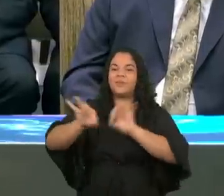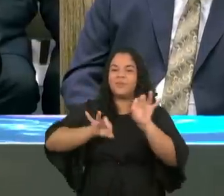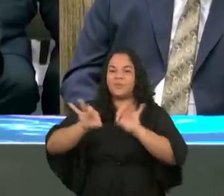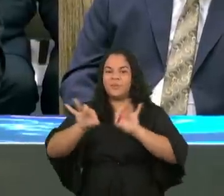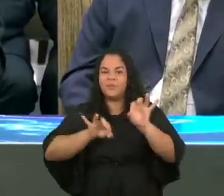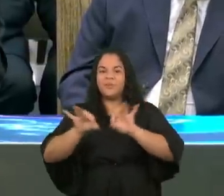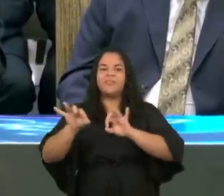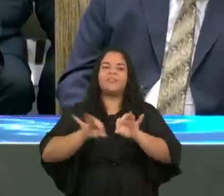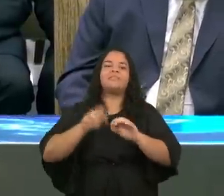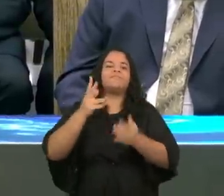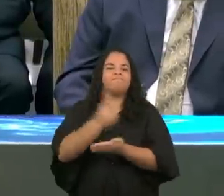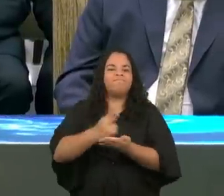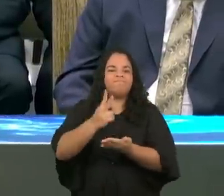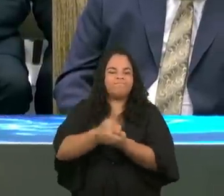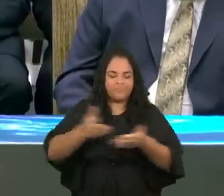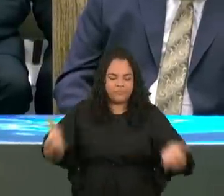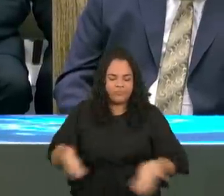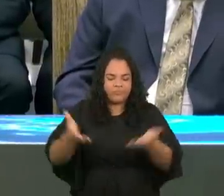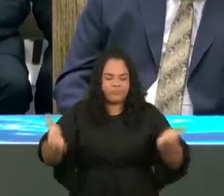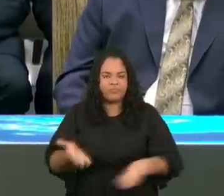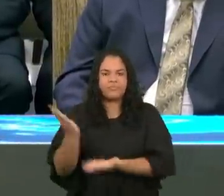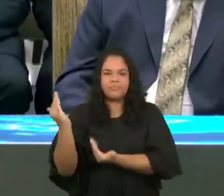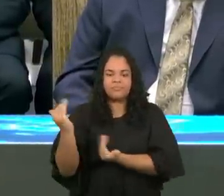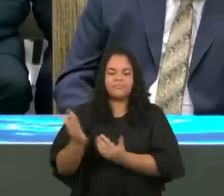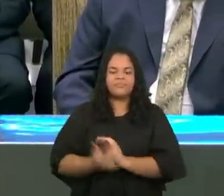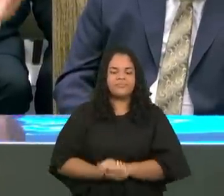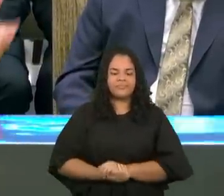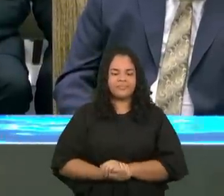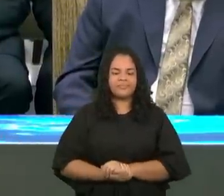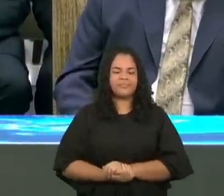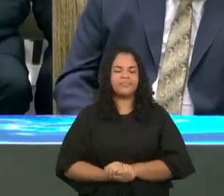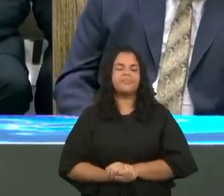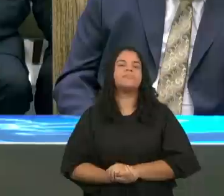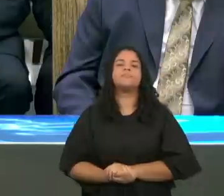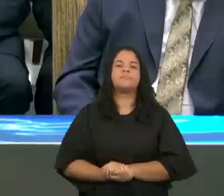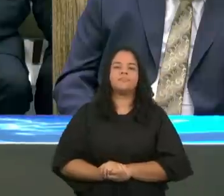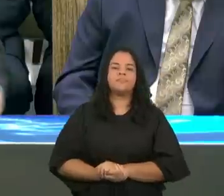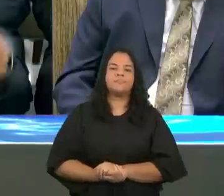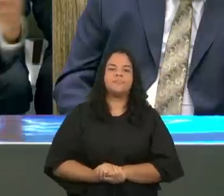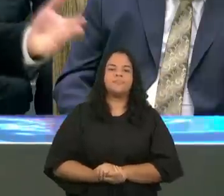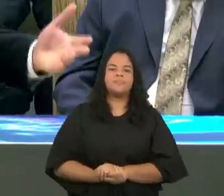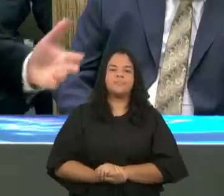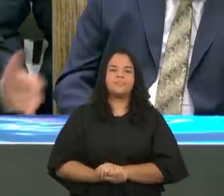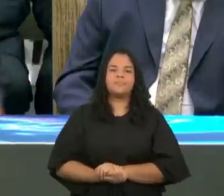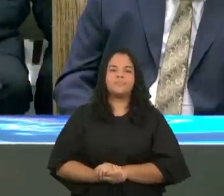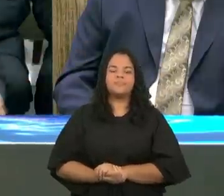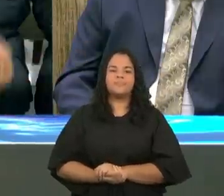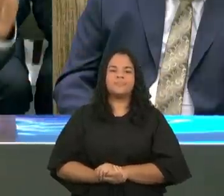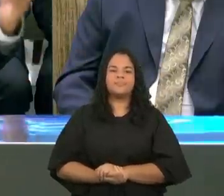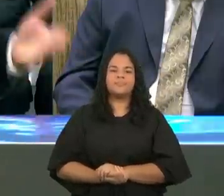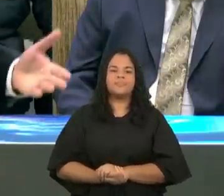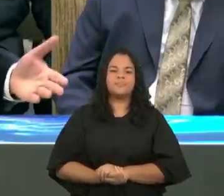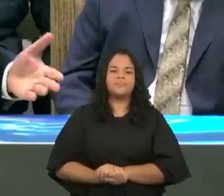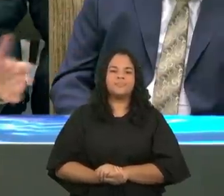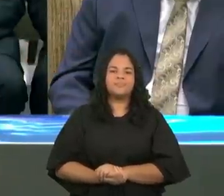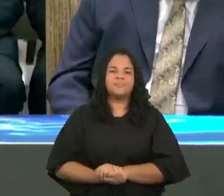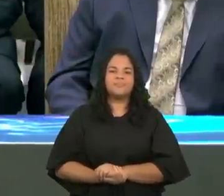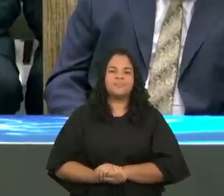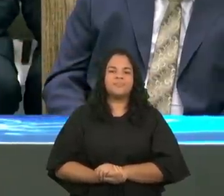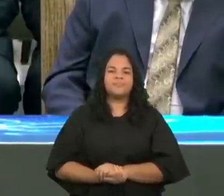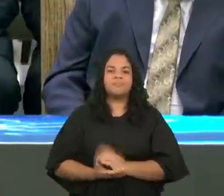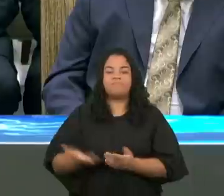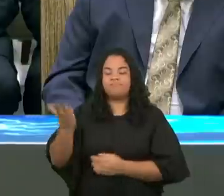à mocidade da igreja. Nosso pastor, eu, mais do que outros, posso dizer, porque onde ele está, seja na mesa, em